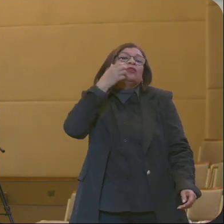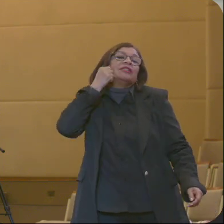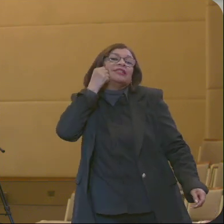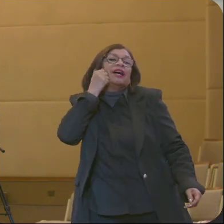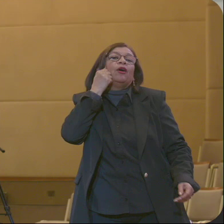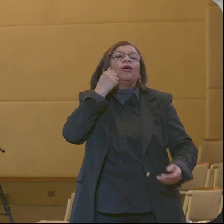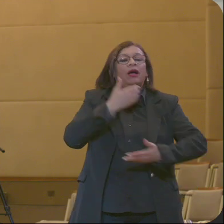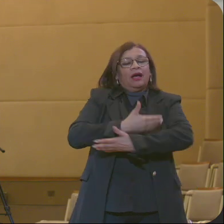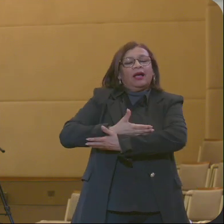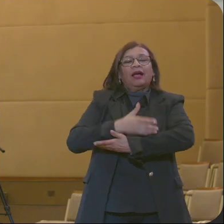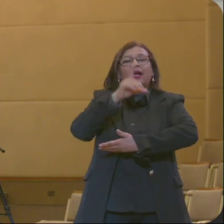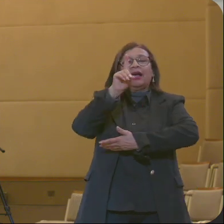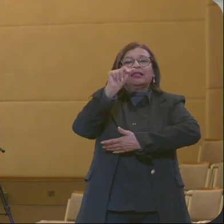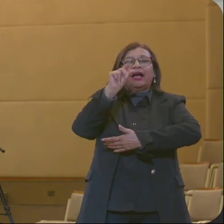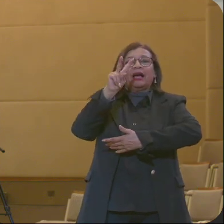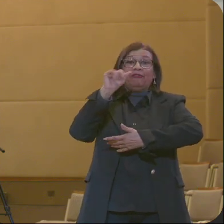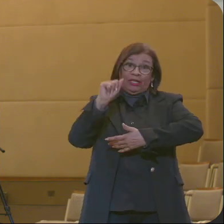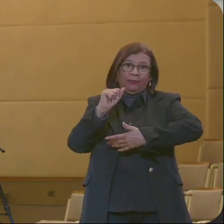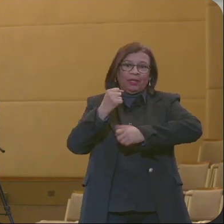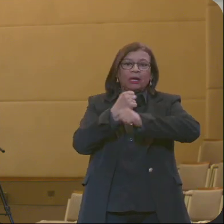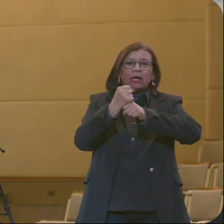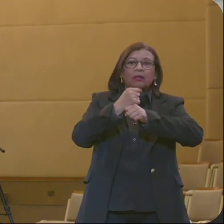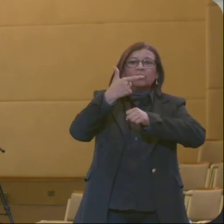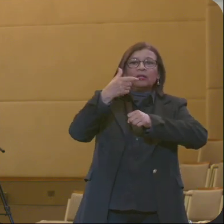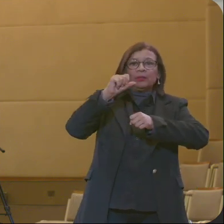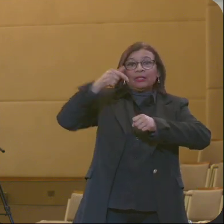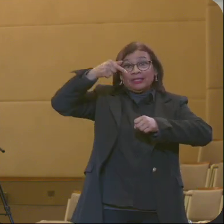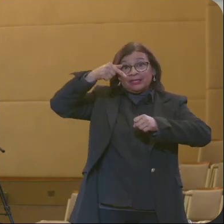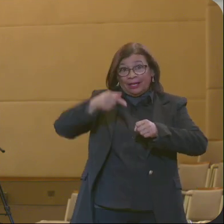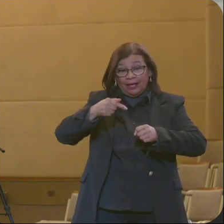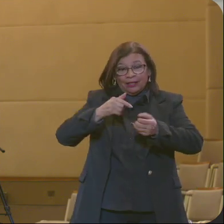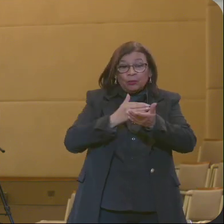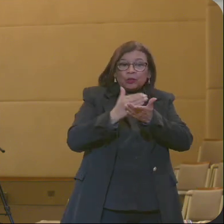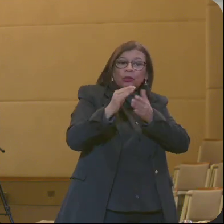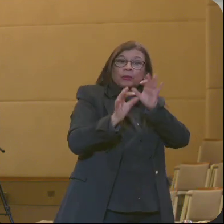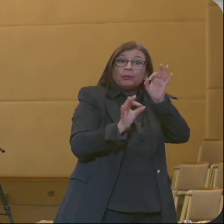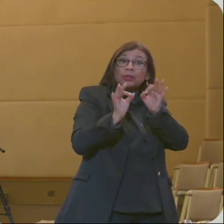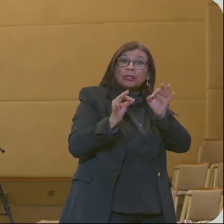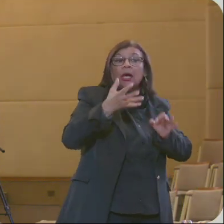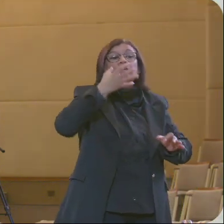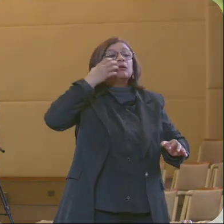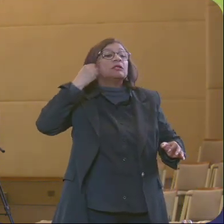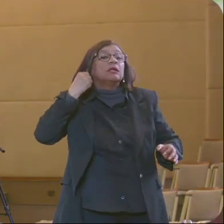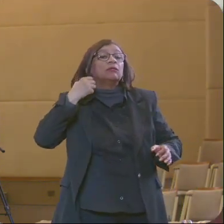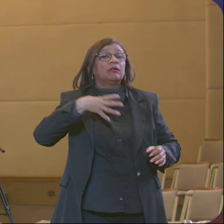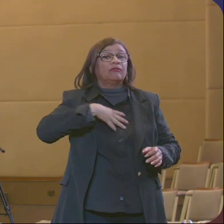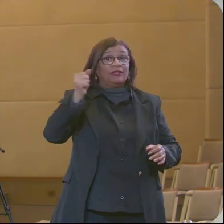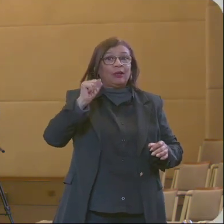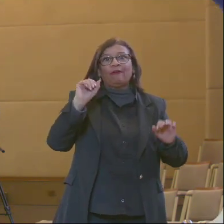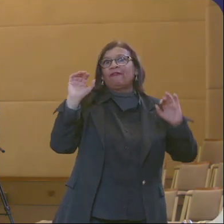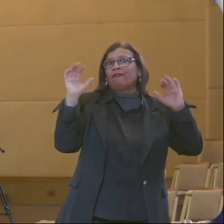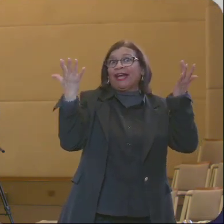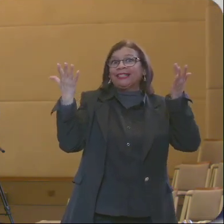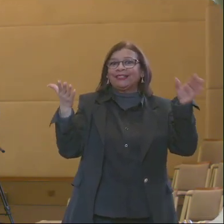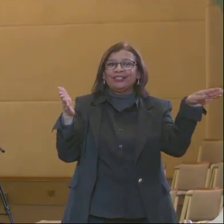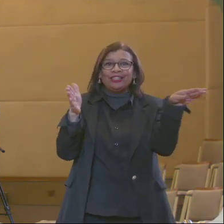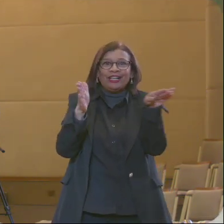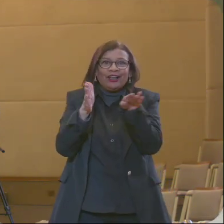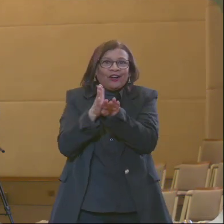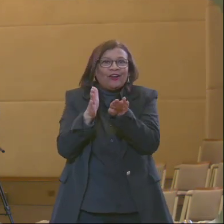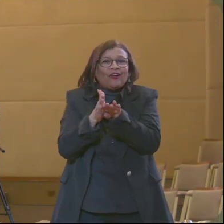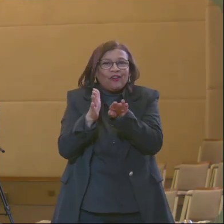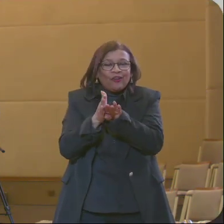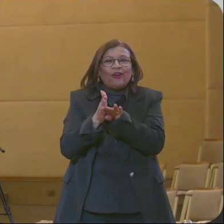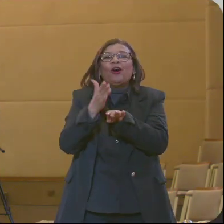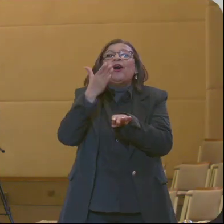Nós, em 2017, nós começamos a nossa preparação para adoção. Foi uma festa quando ele chegou, estavam